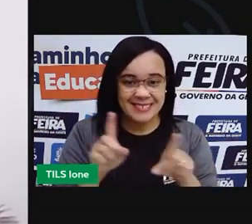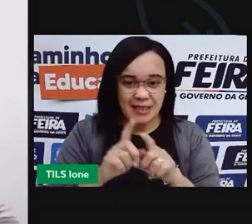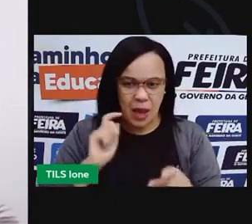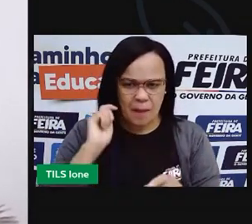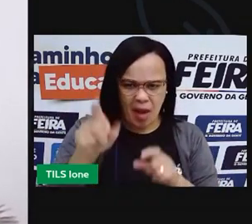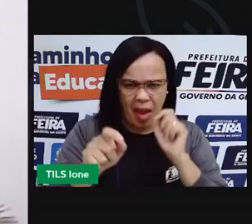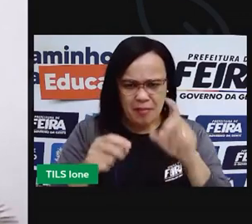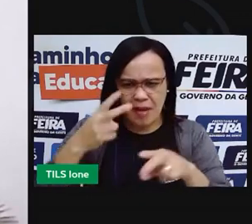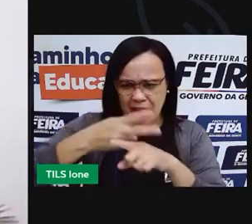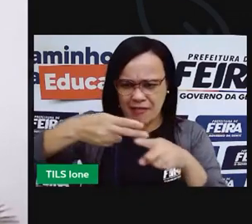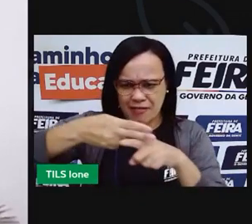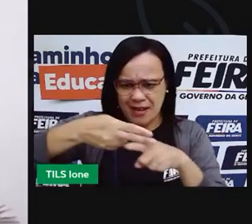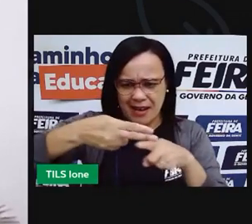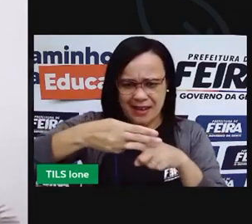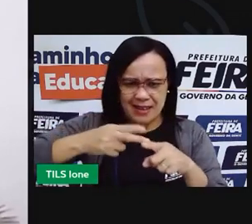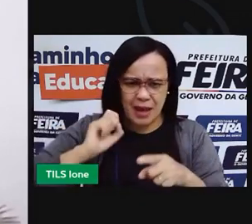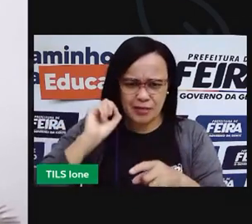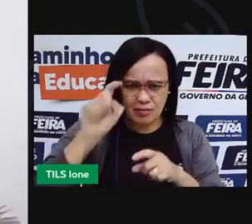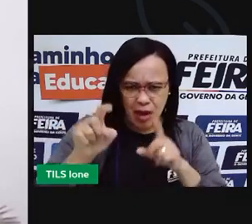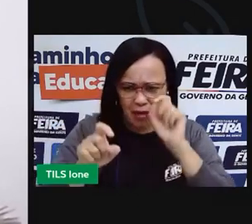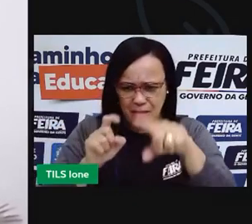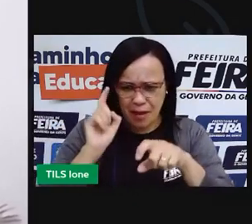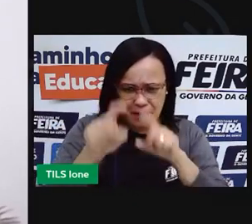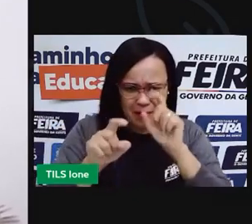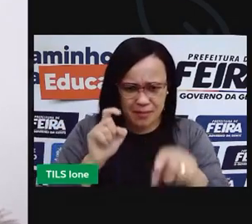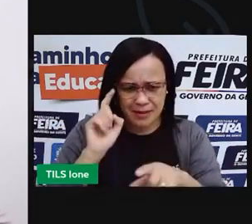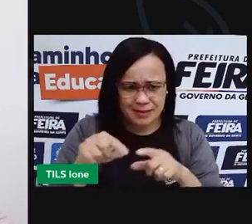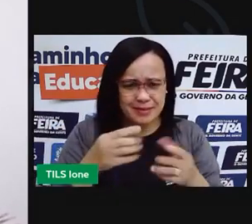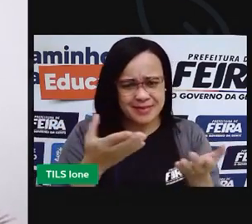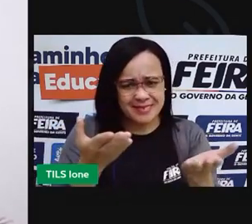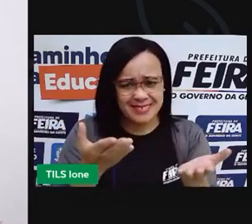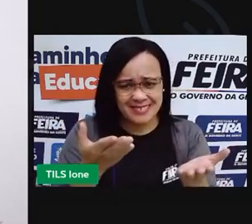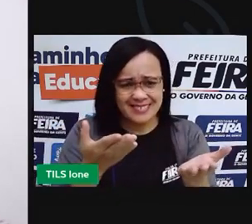Podemos atirar facas no pobre coitado.